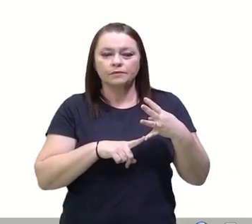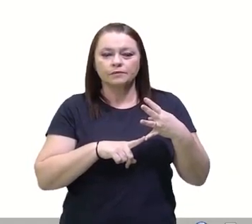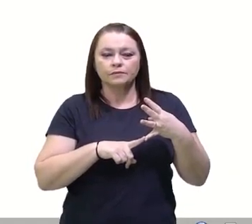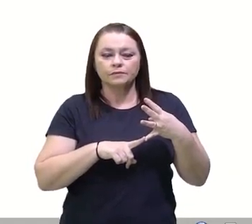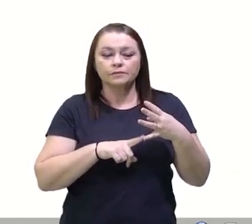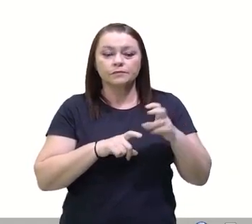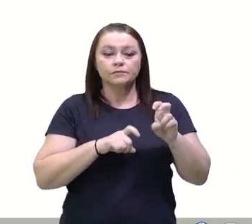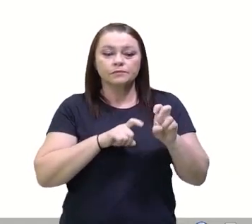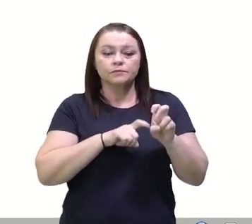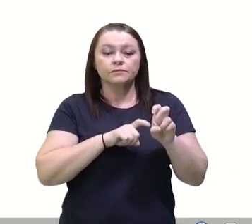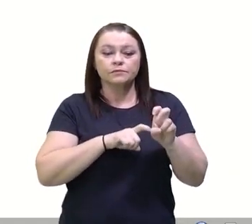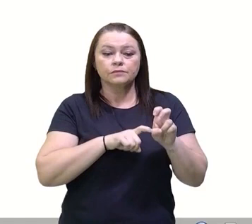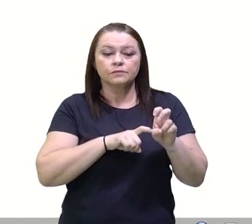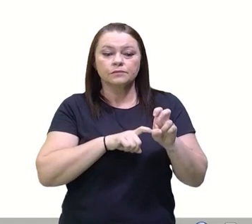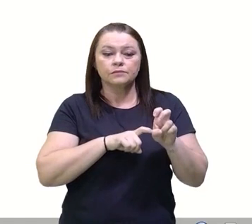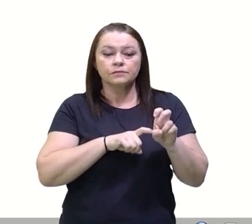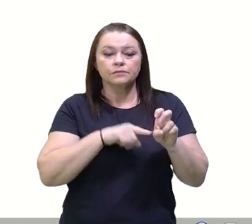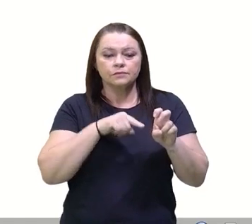e o